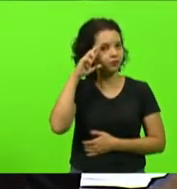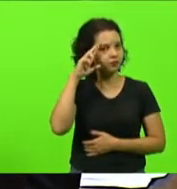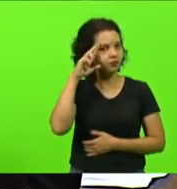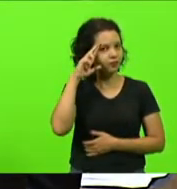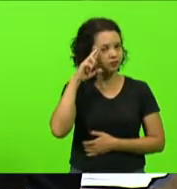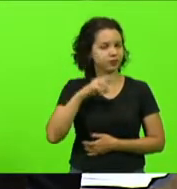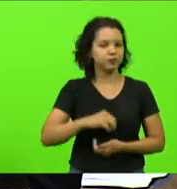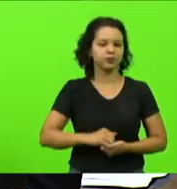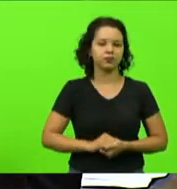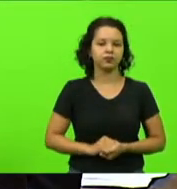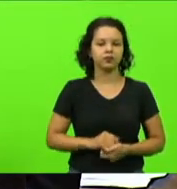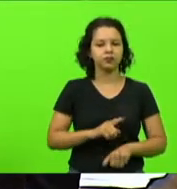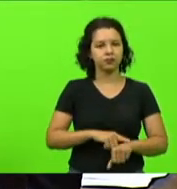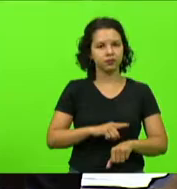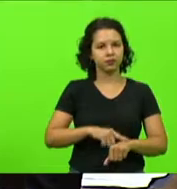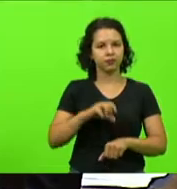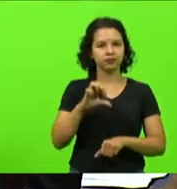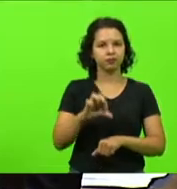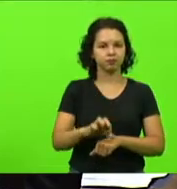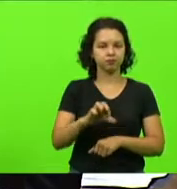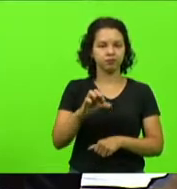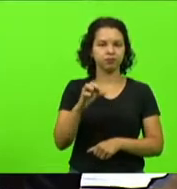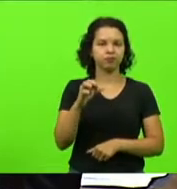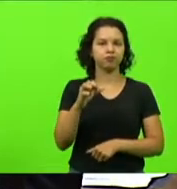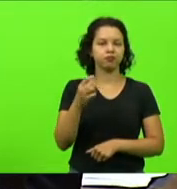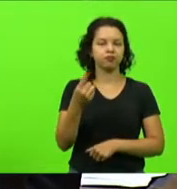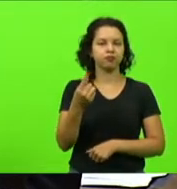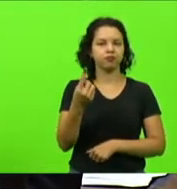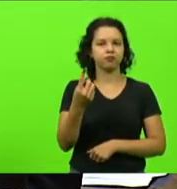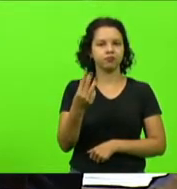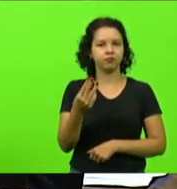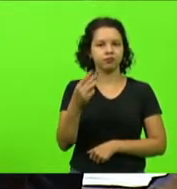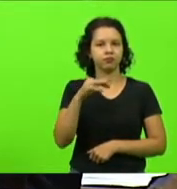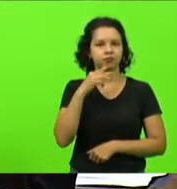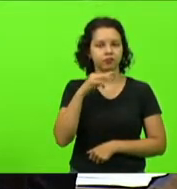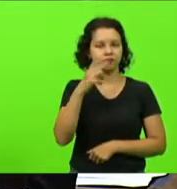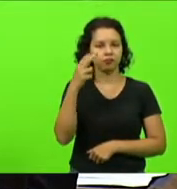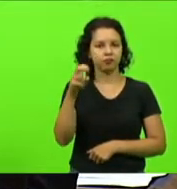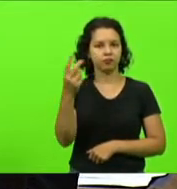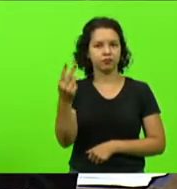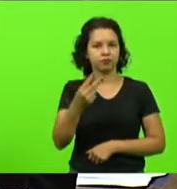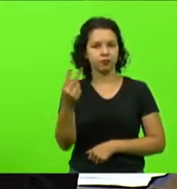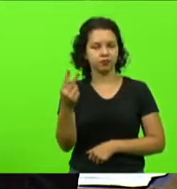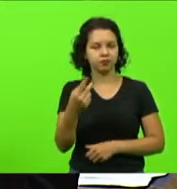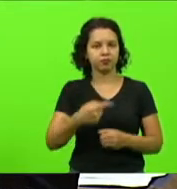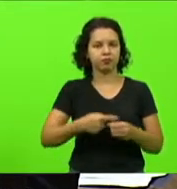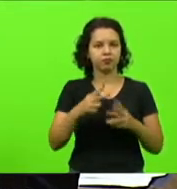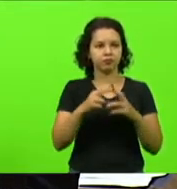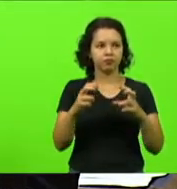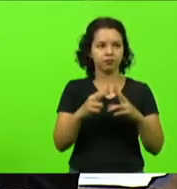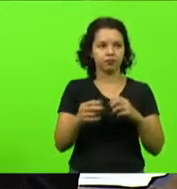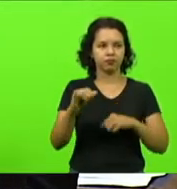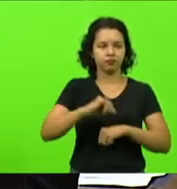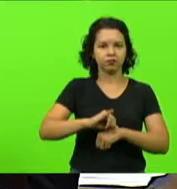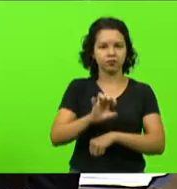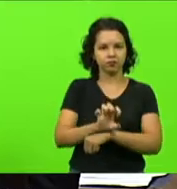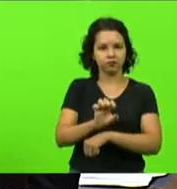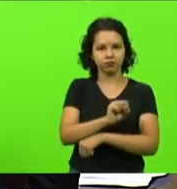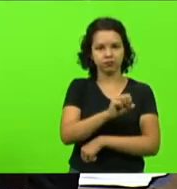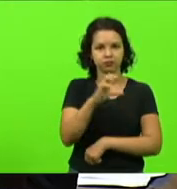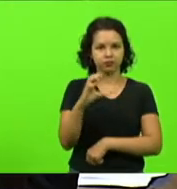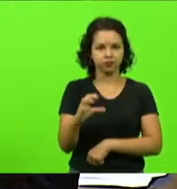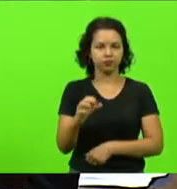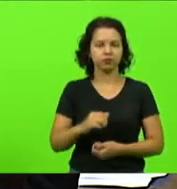às 9 horas do dia 3 de março de 2022, nesta cidade de Florianópolis, capital do Estado de Santa Catarina,